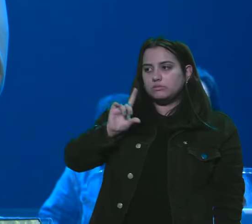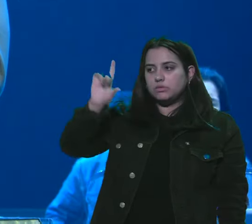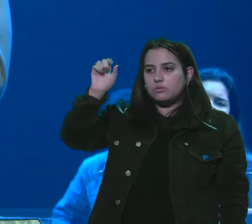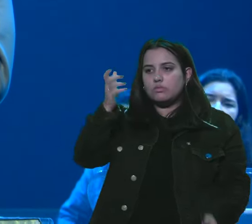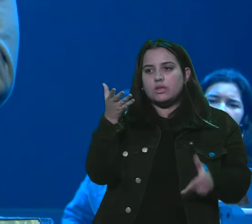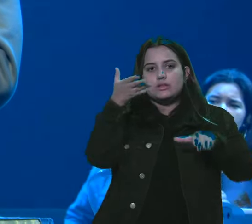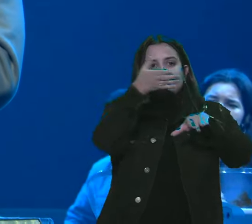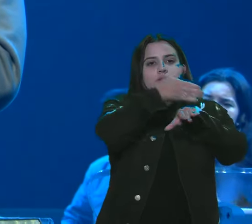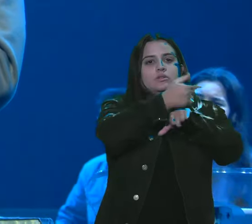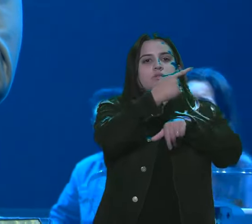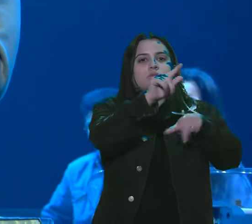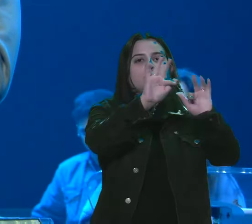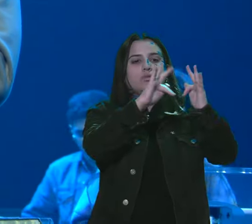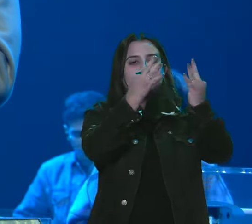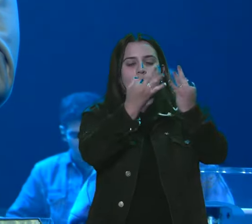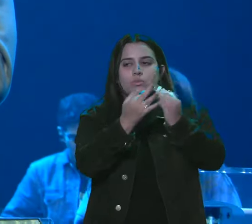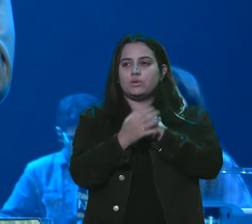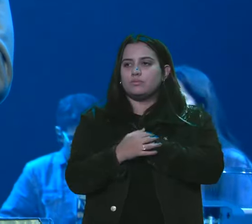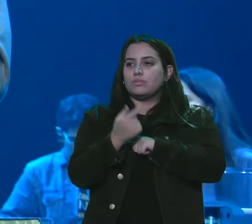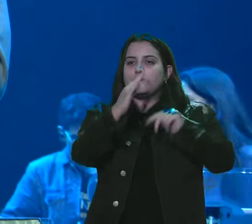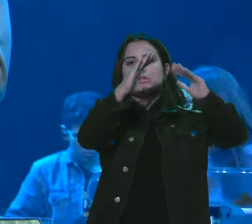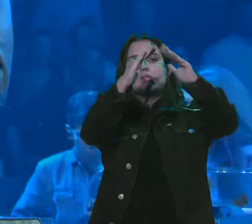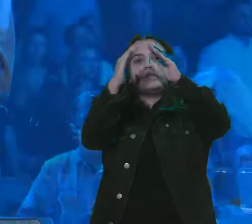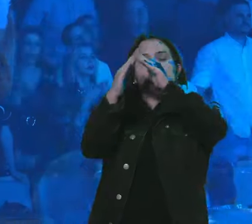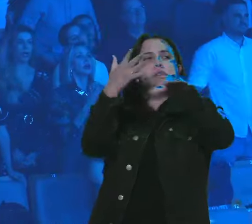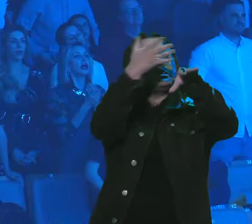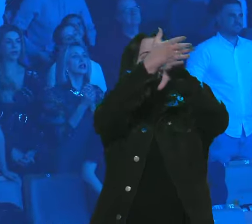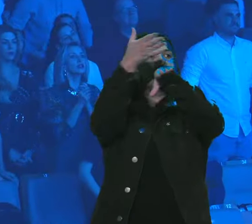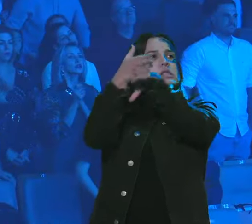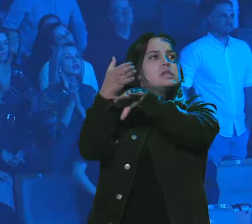casa, entrando nas casas aqui.